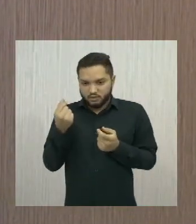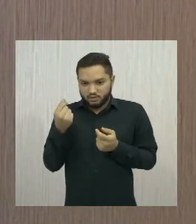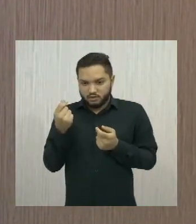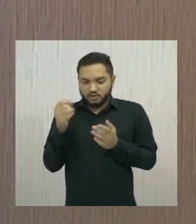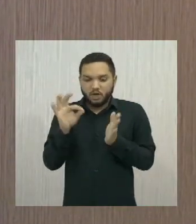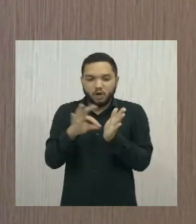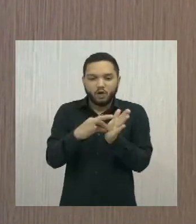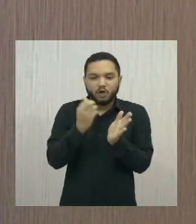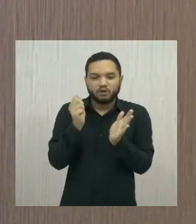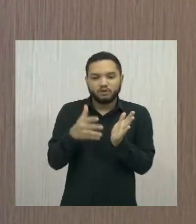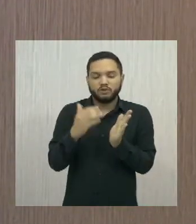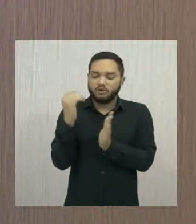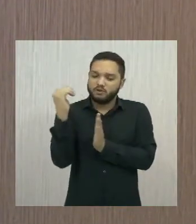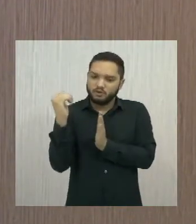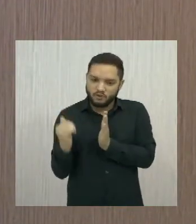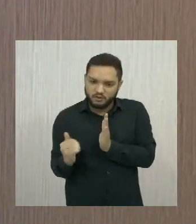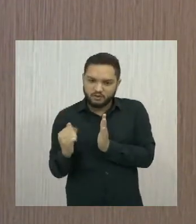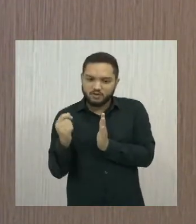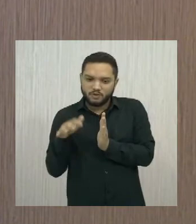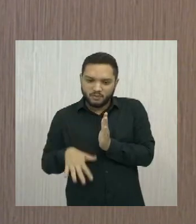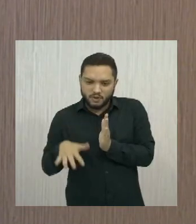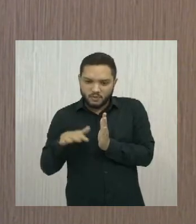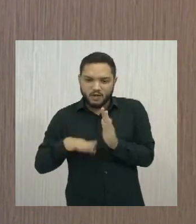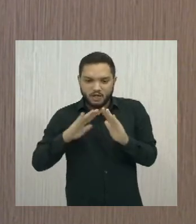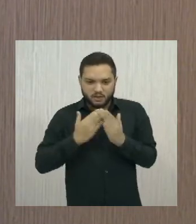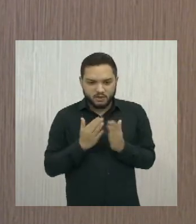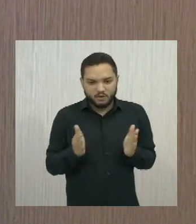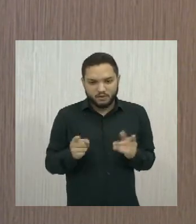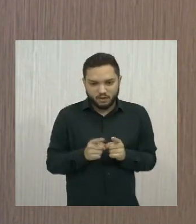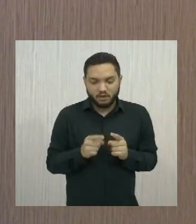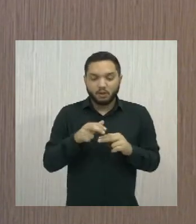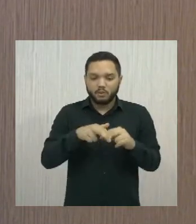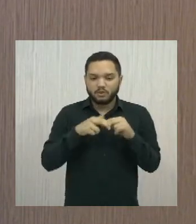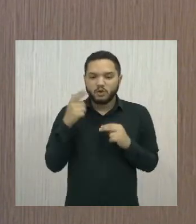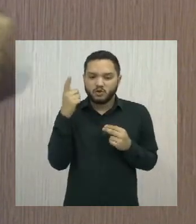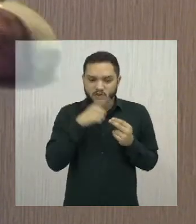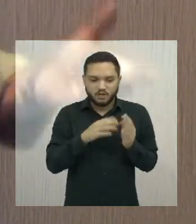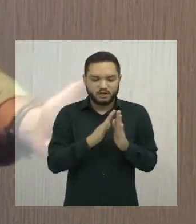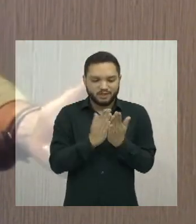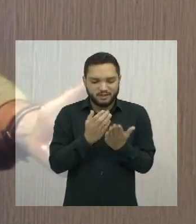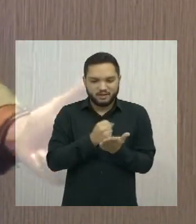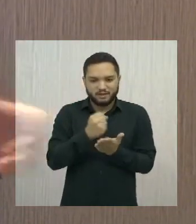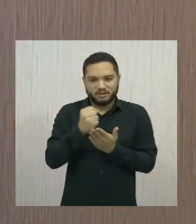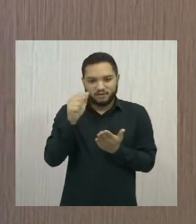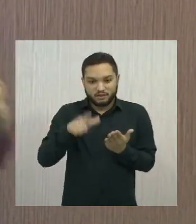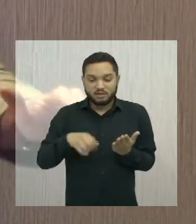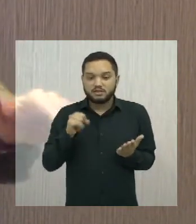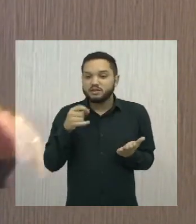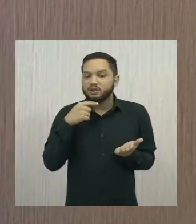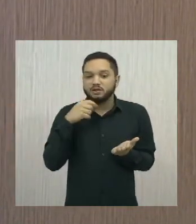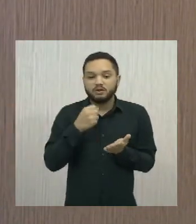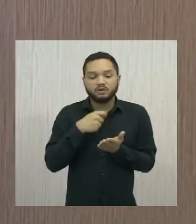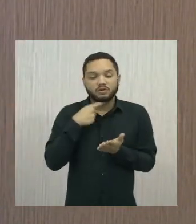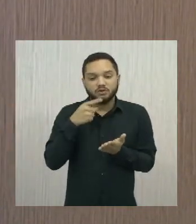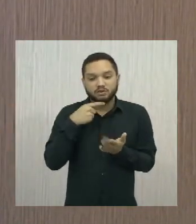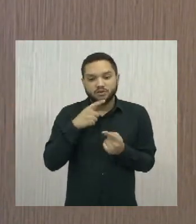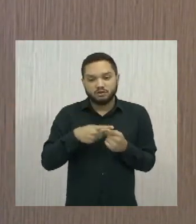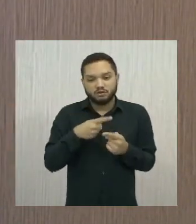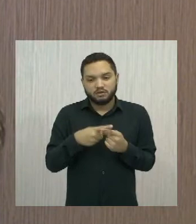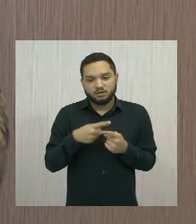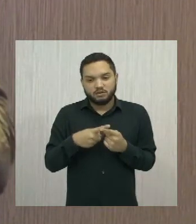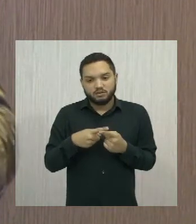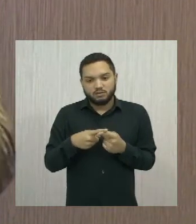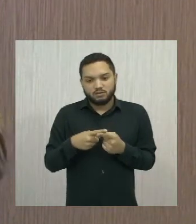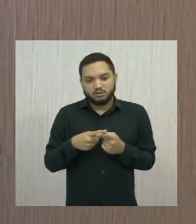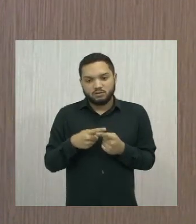contratação seja menor para as pequenas escolas. É por isso que elas assinam a carteira. E quem não estiver assinando, pode ter certeza que não é por falta de querer,